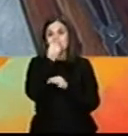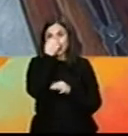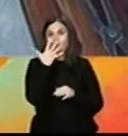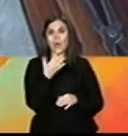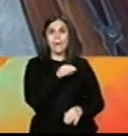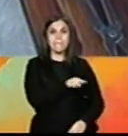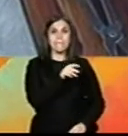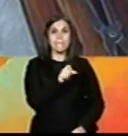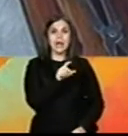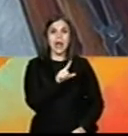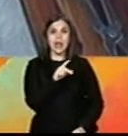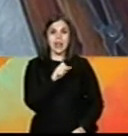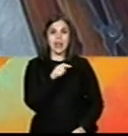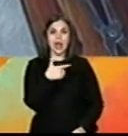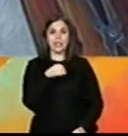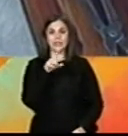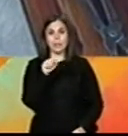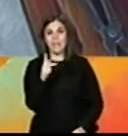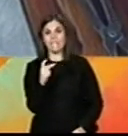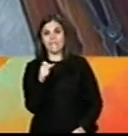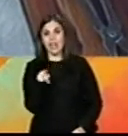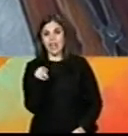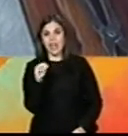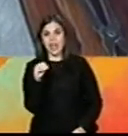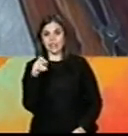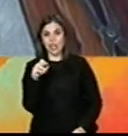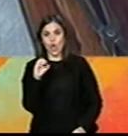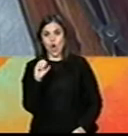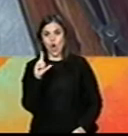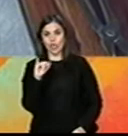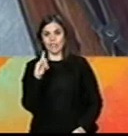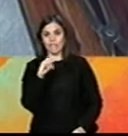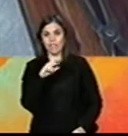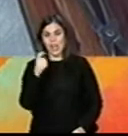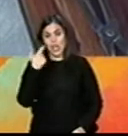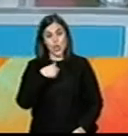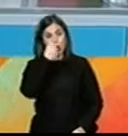Lata e Vanessa Oliveira. Vocês acham isto normal? Não acredito. Eu que no domingo não tinha nada que fazer.